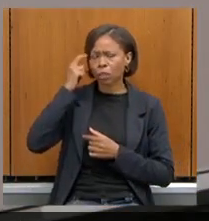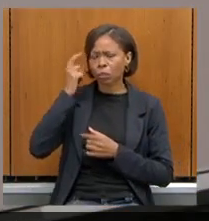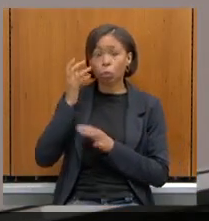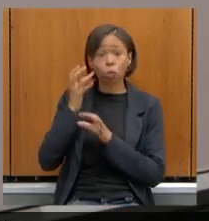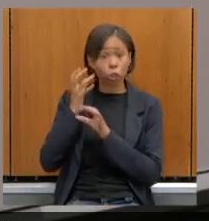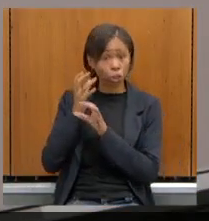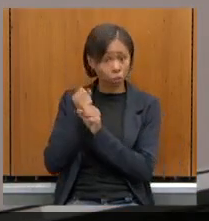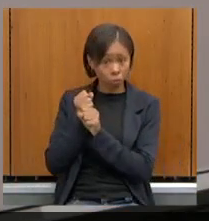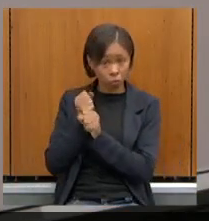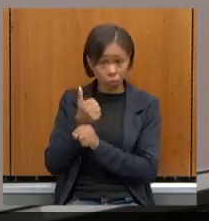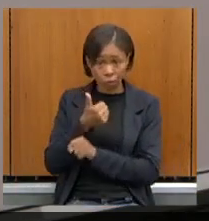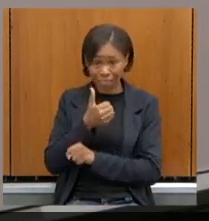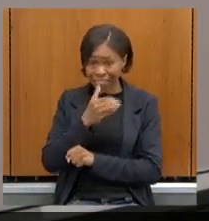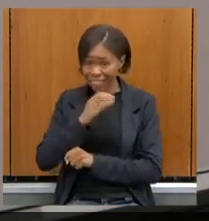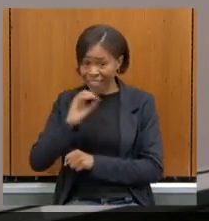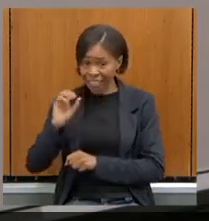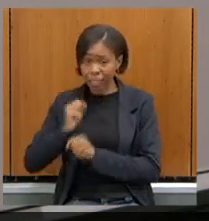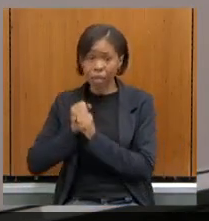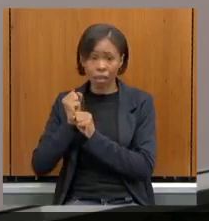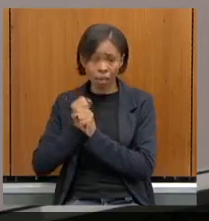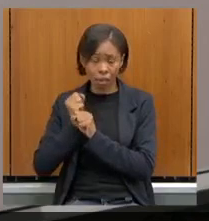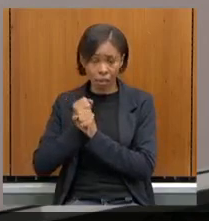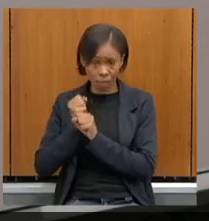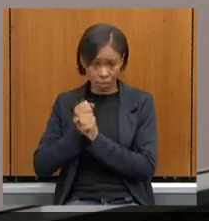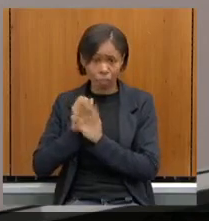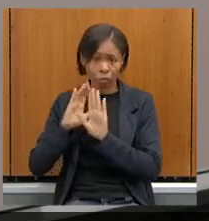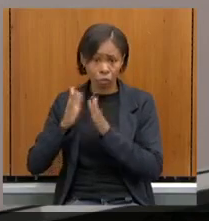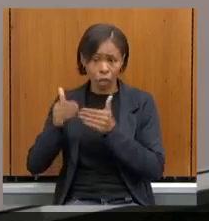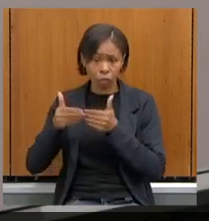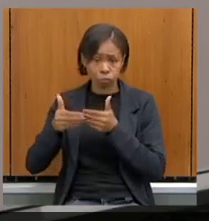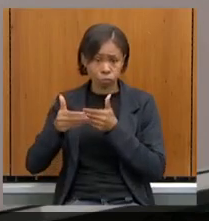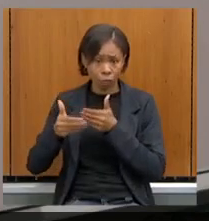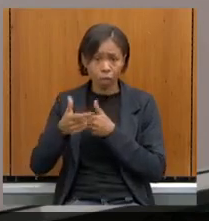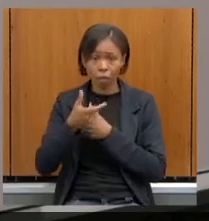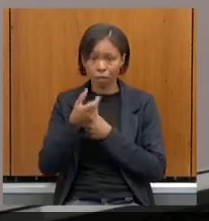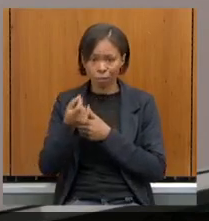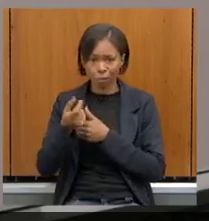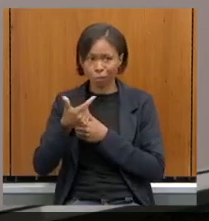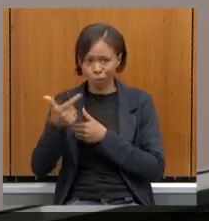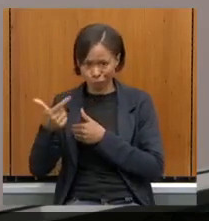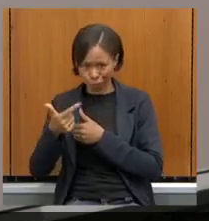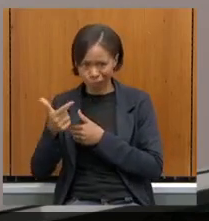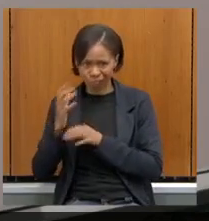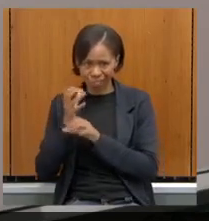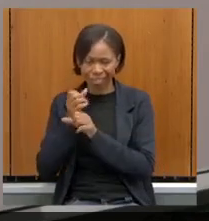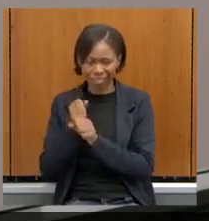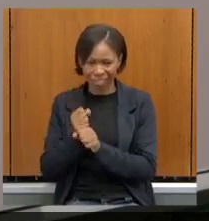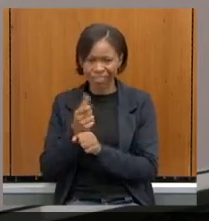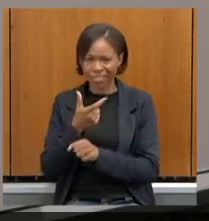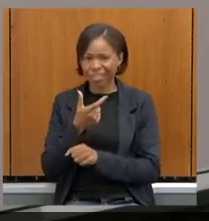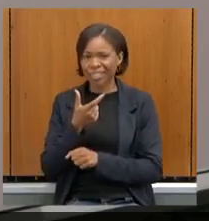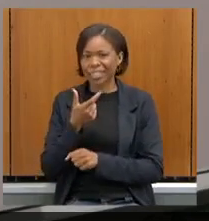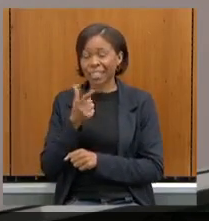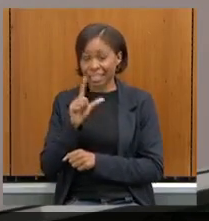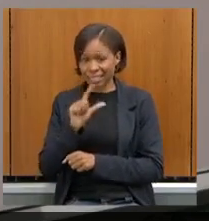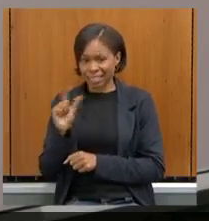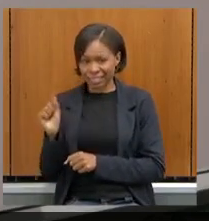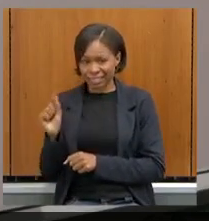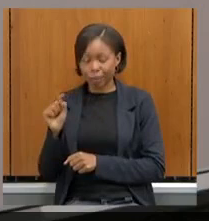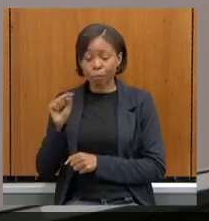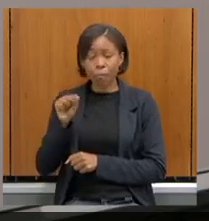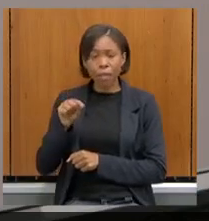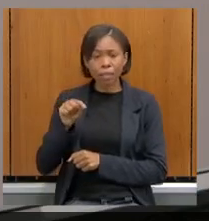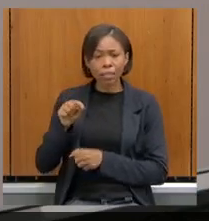1922 e faz 100 anos agora em 2022, tem nessa rota